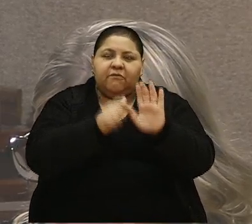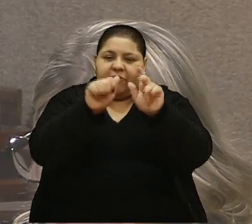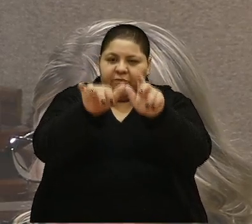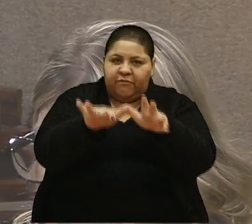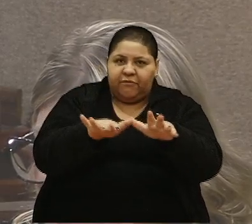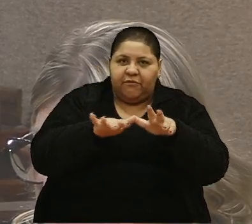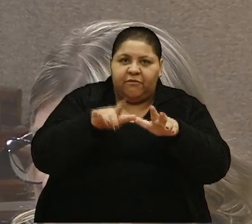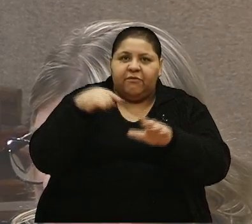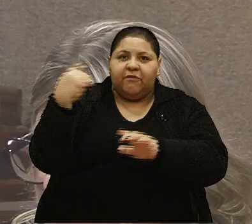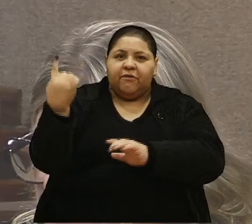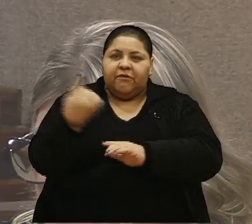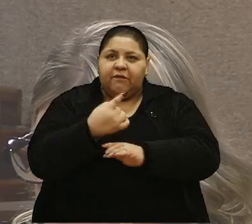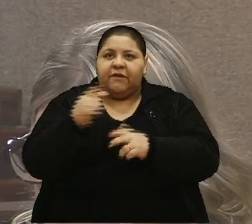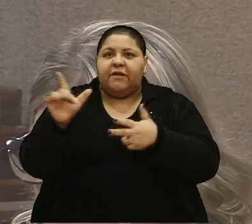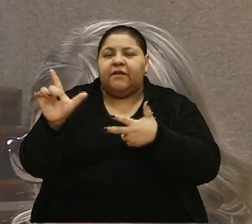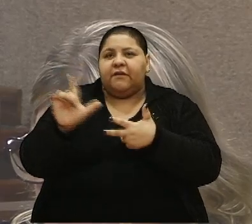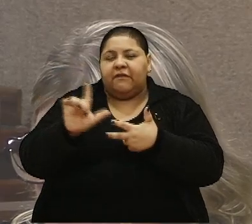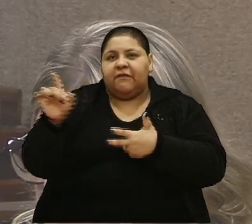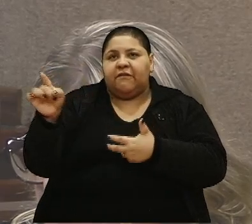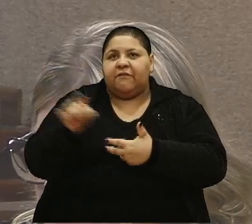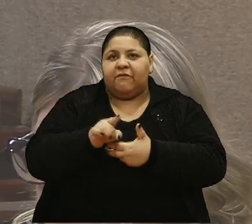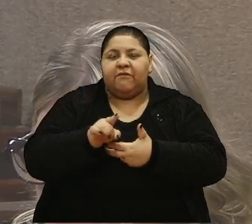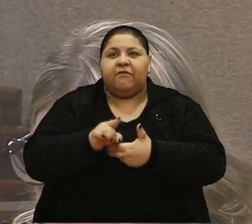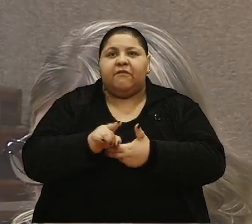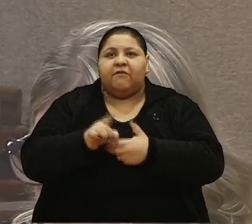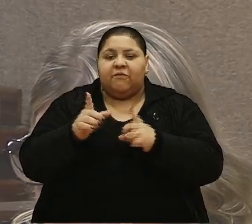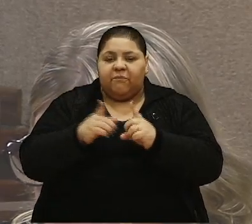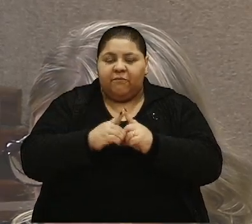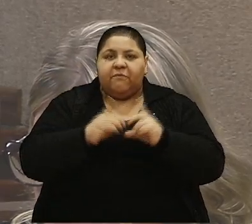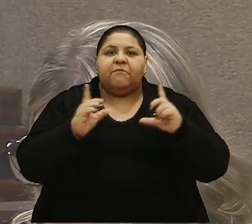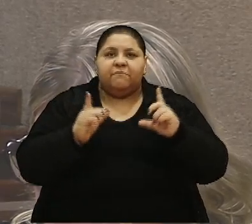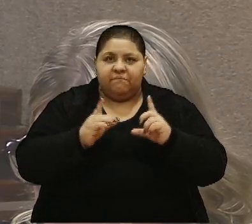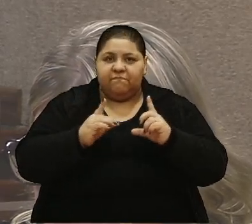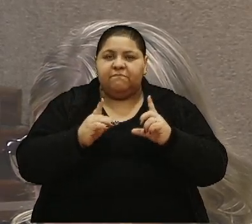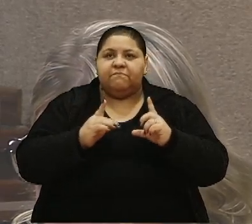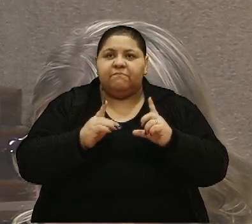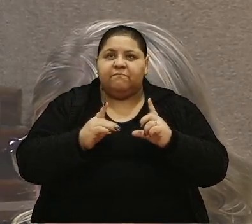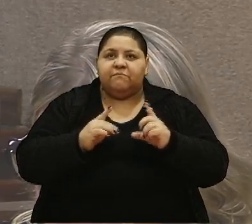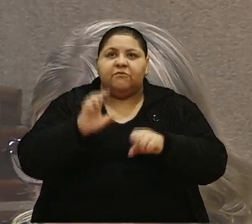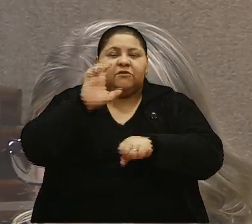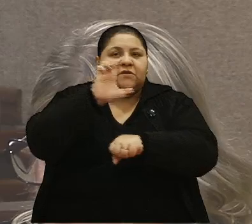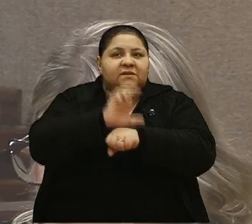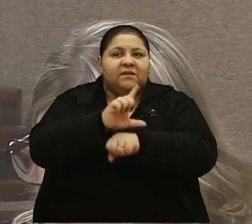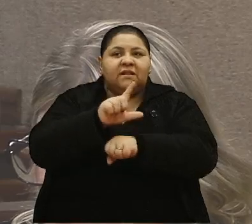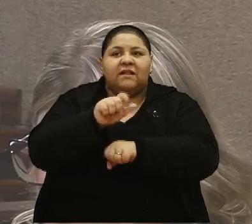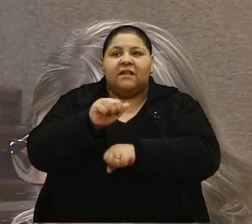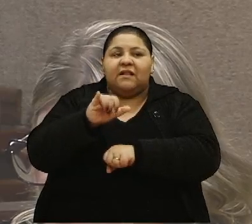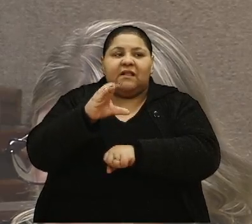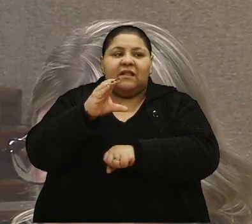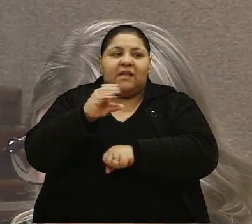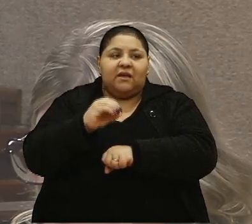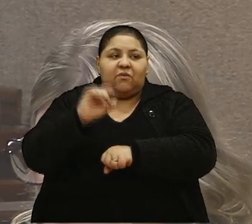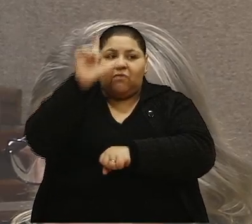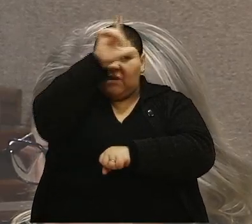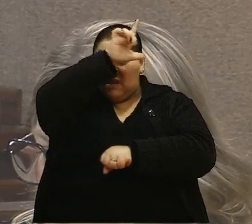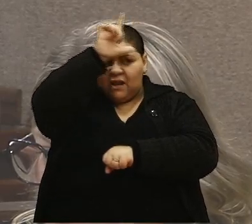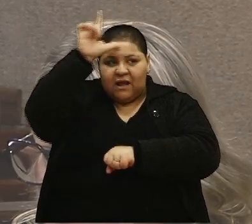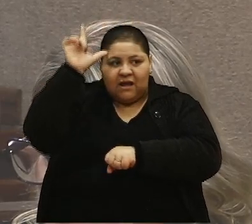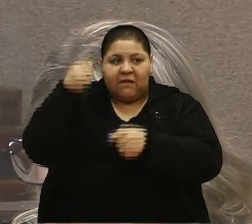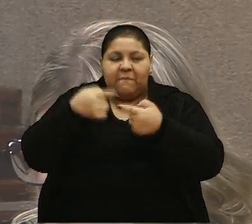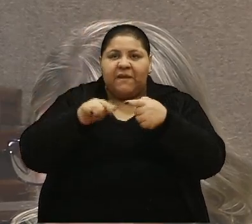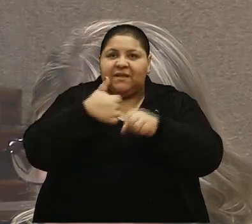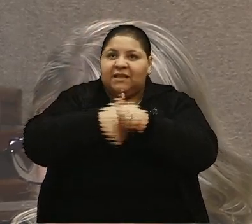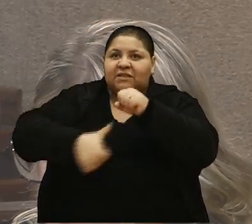plenário, nosso legislativo, é um legislativo democrático, o Estado é laico, mas nada pode substituir a nossa